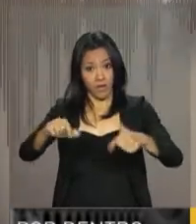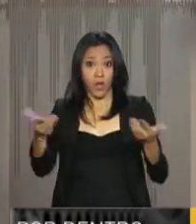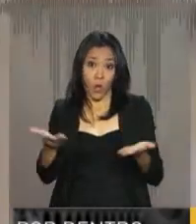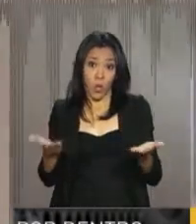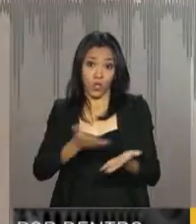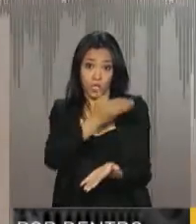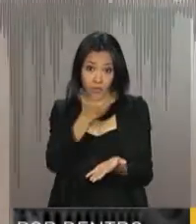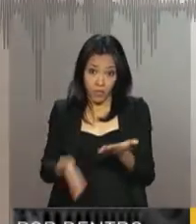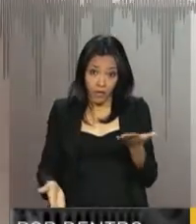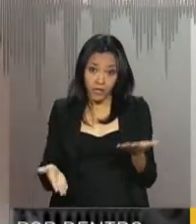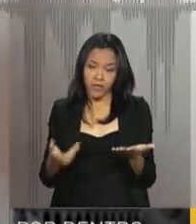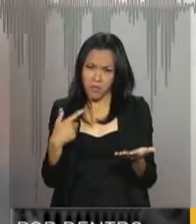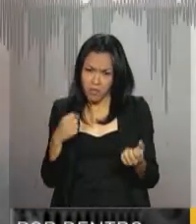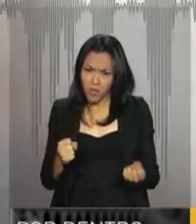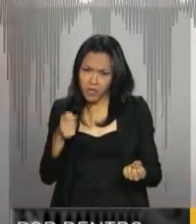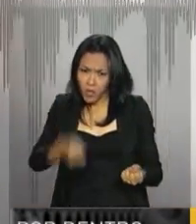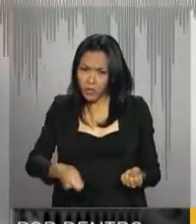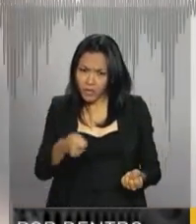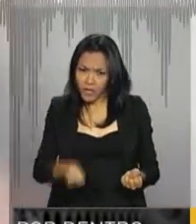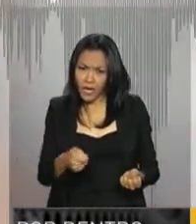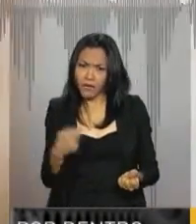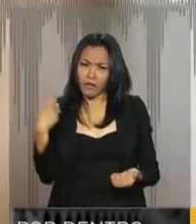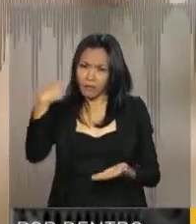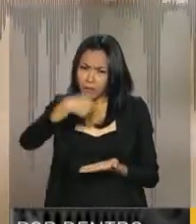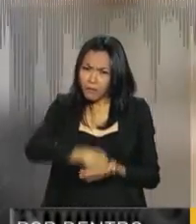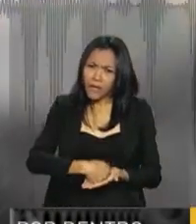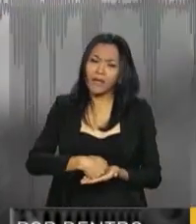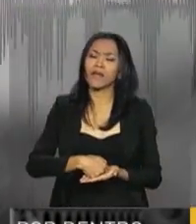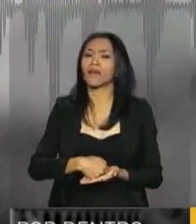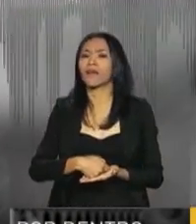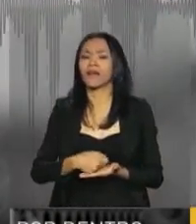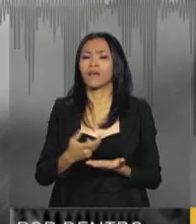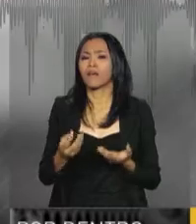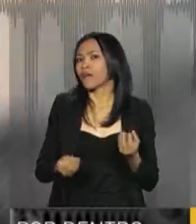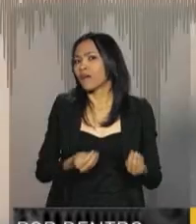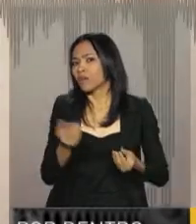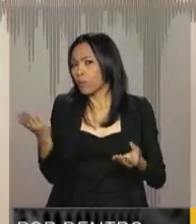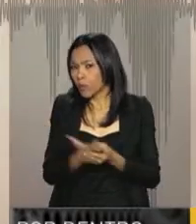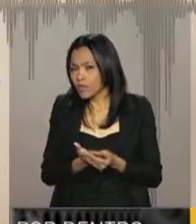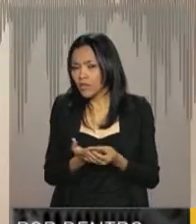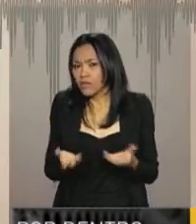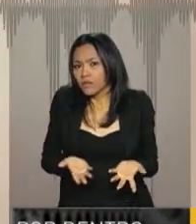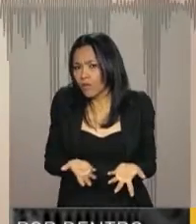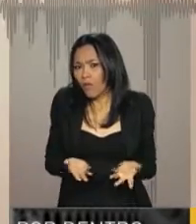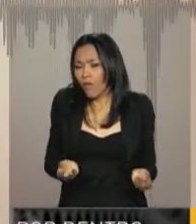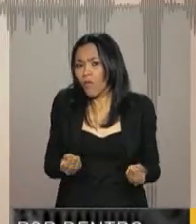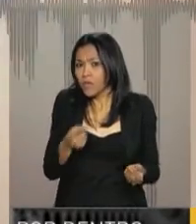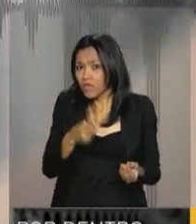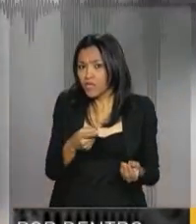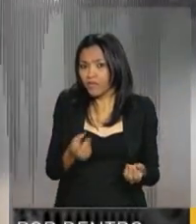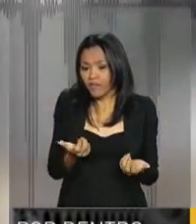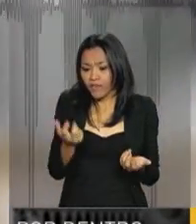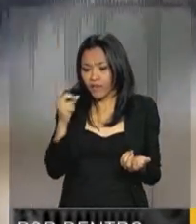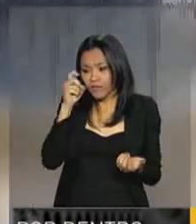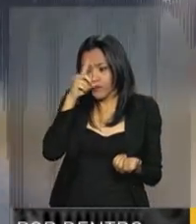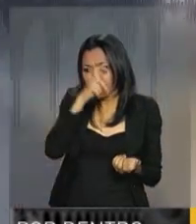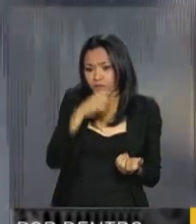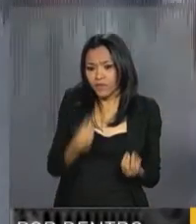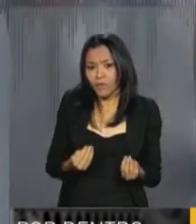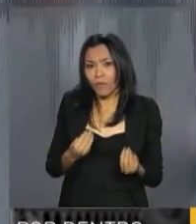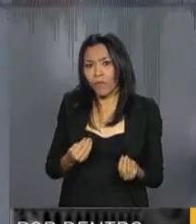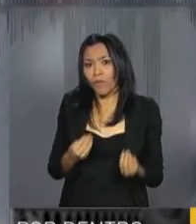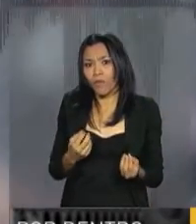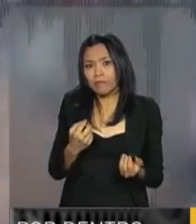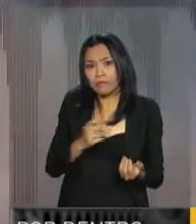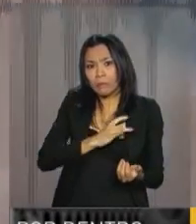pode ser obrigado a pagar os custos desse processo e isso não pode virar intimidar o trabalhador ingressar na justiça em busca